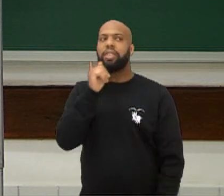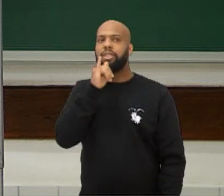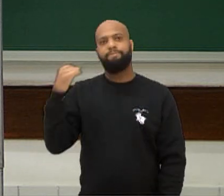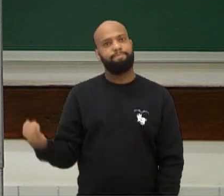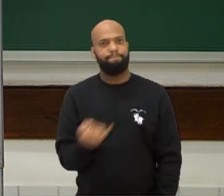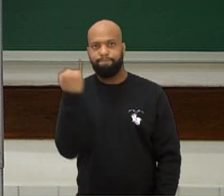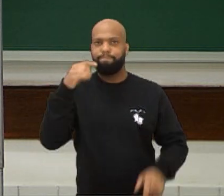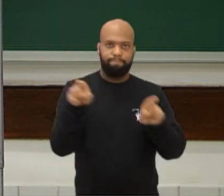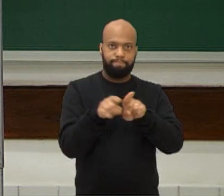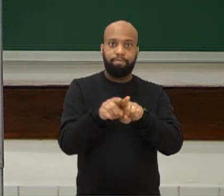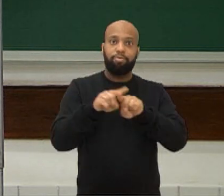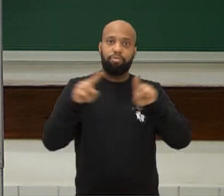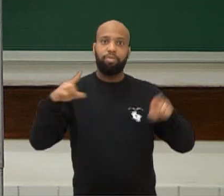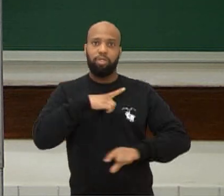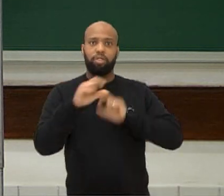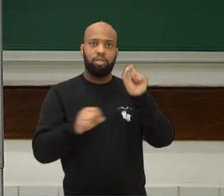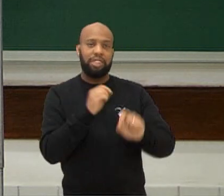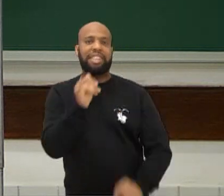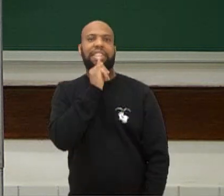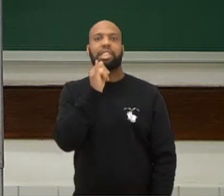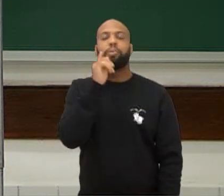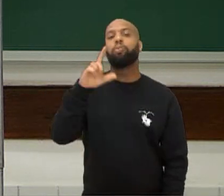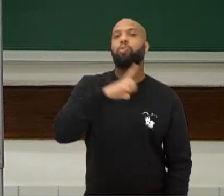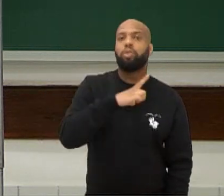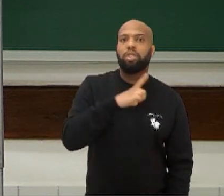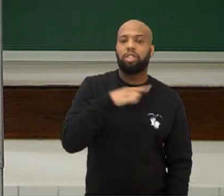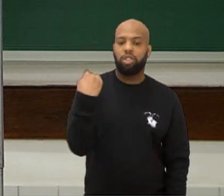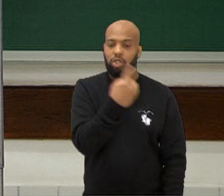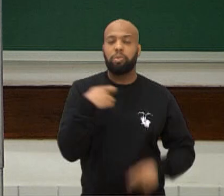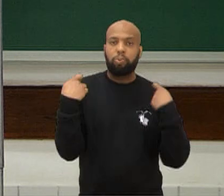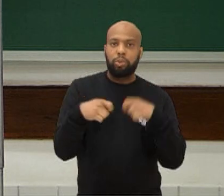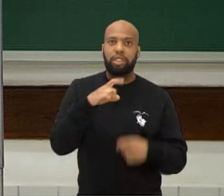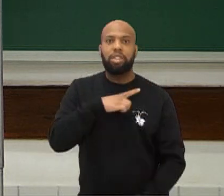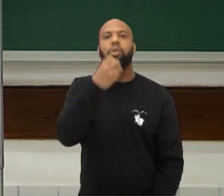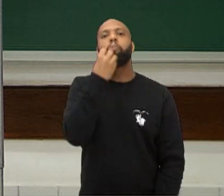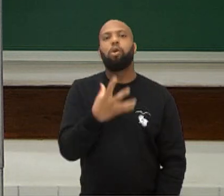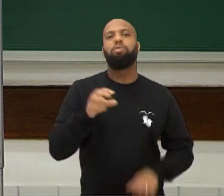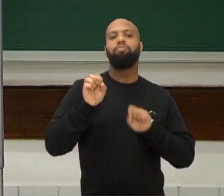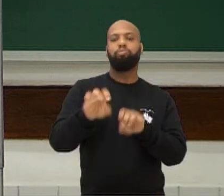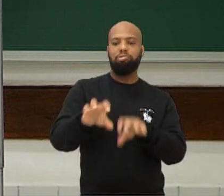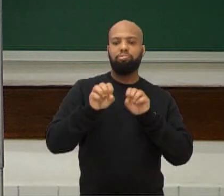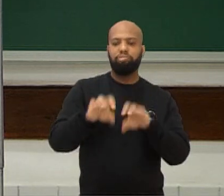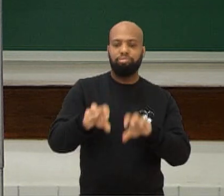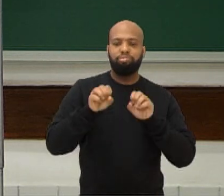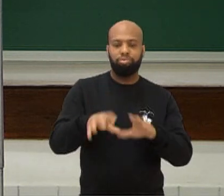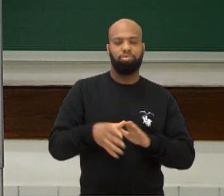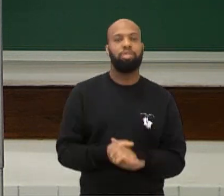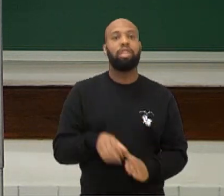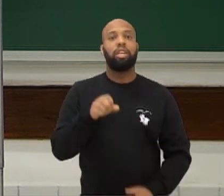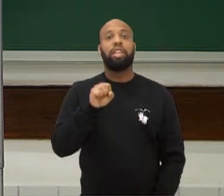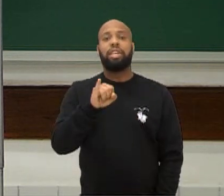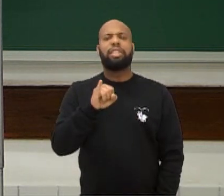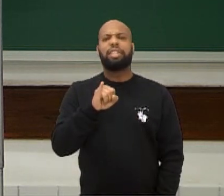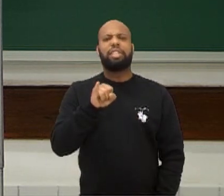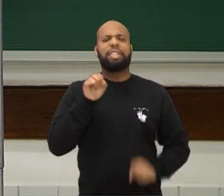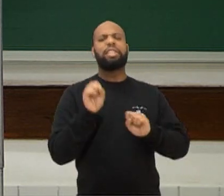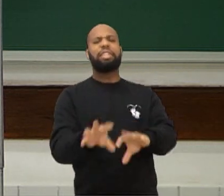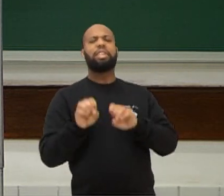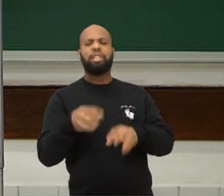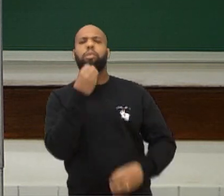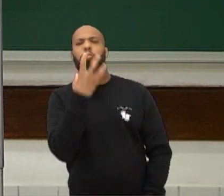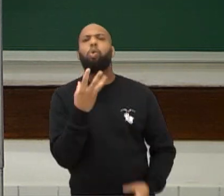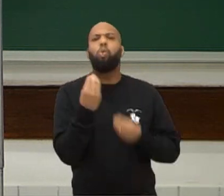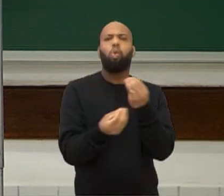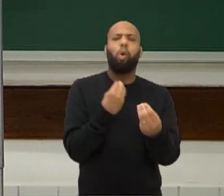fundamental. Mas para que eu tenha bons exemplos, eu preciso de uma boa educação. E para que eu tenha uma boa educação,